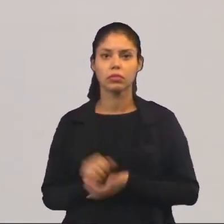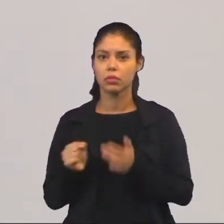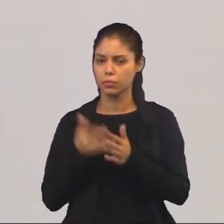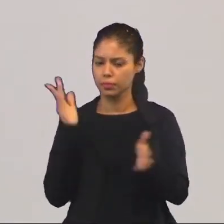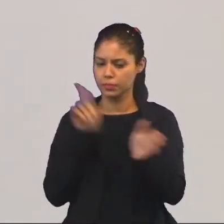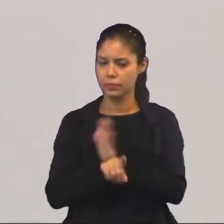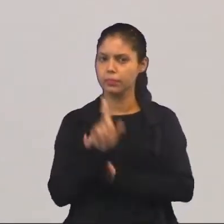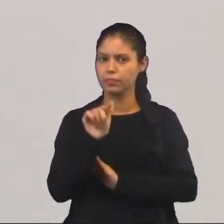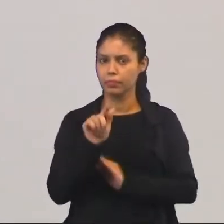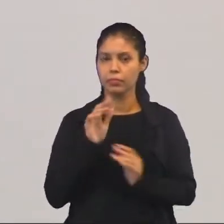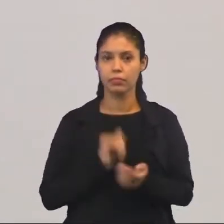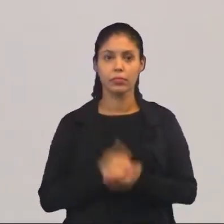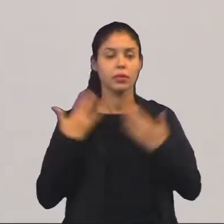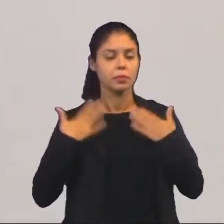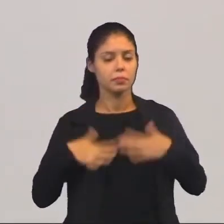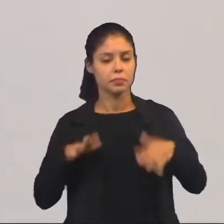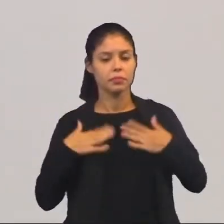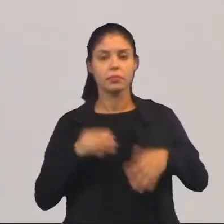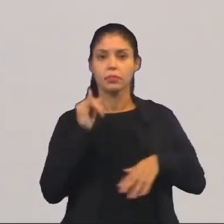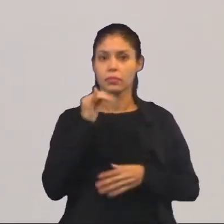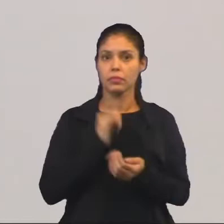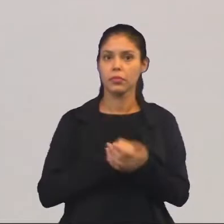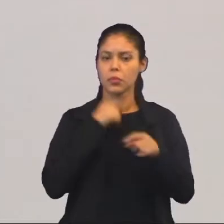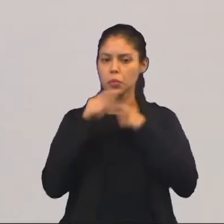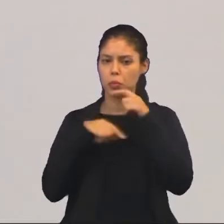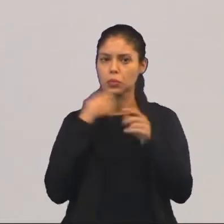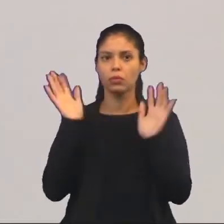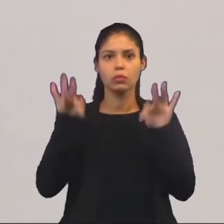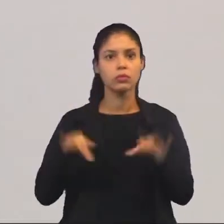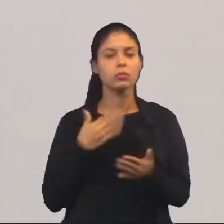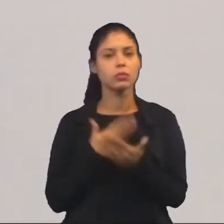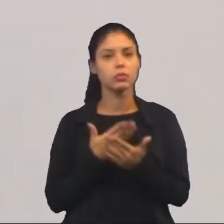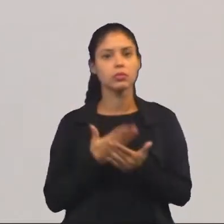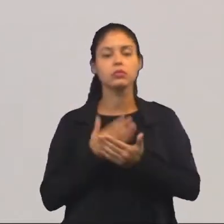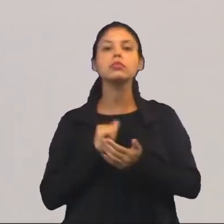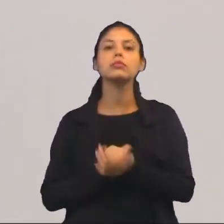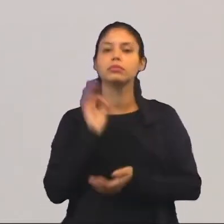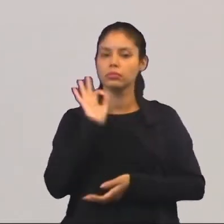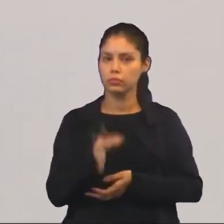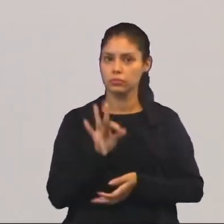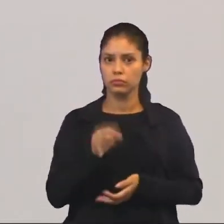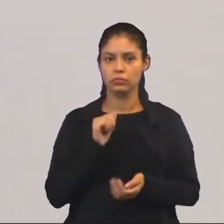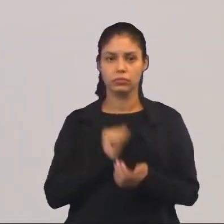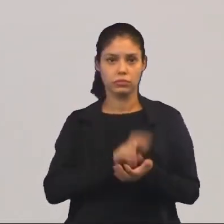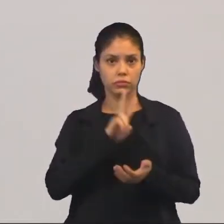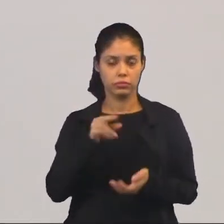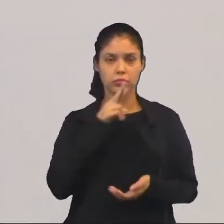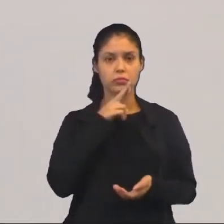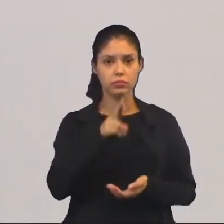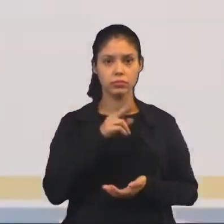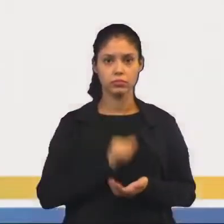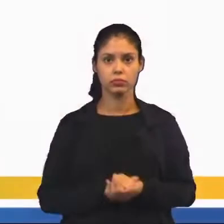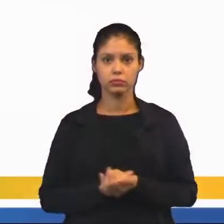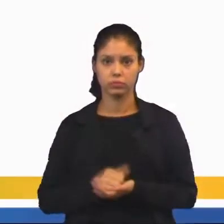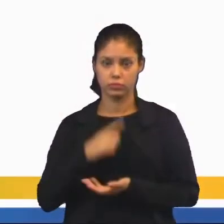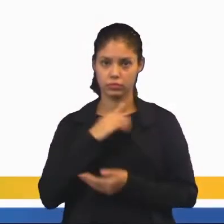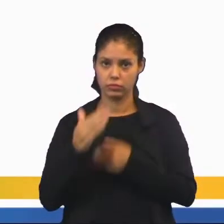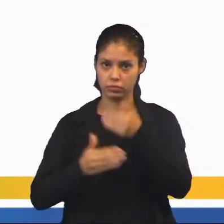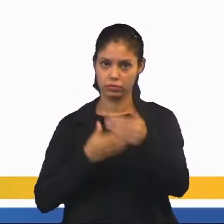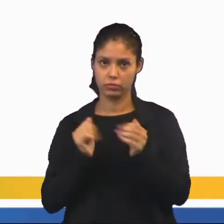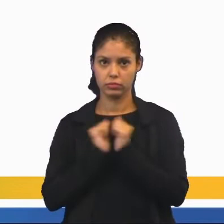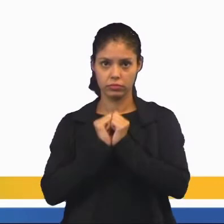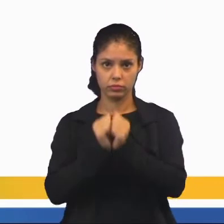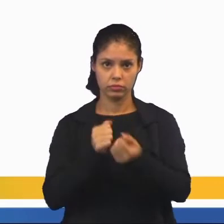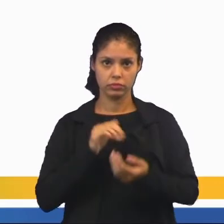Muitas perguntas, não é mesmo? Mas calma, se você está com dúvida, ao final dessa aula, com certeza você conseguirá me responder. Vamos então